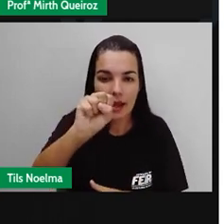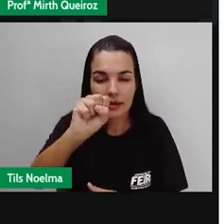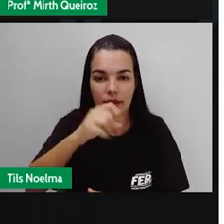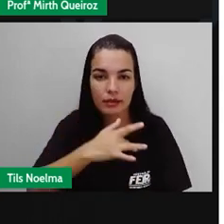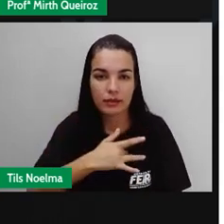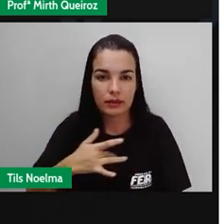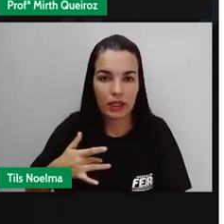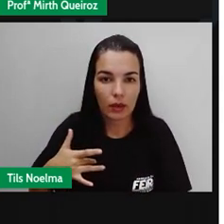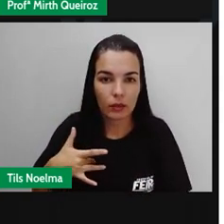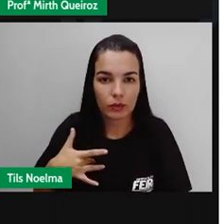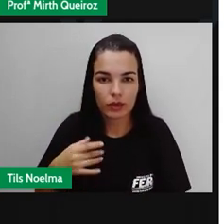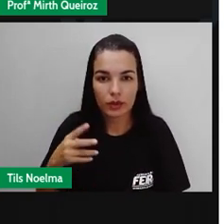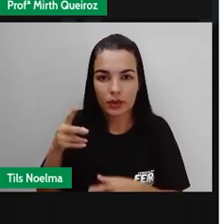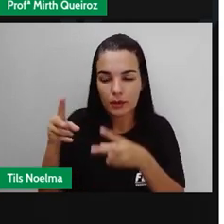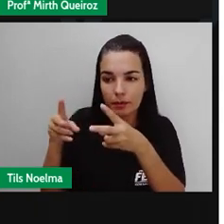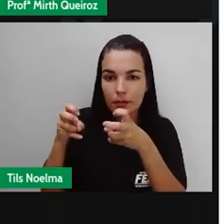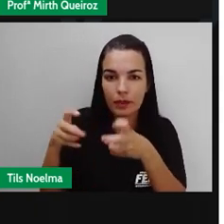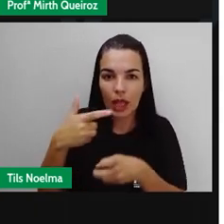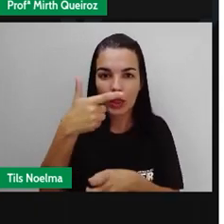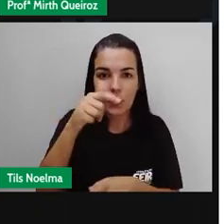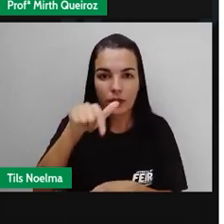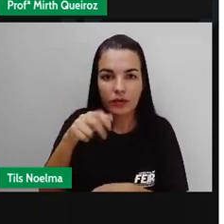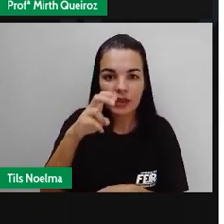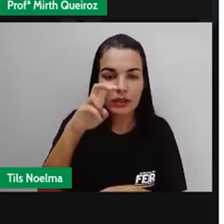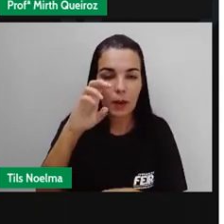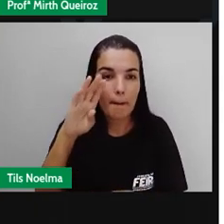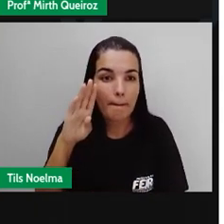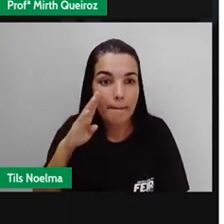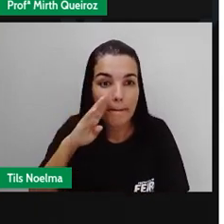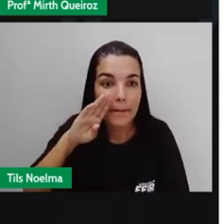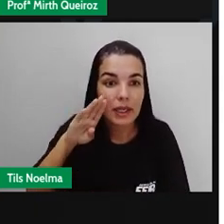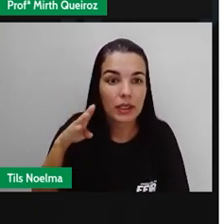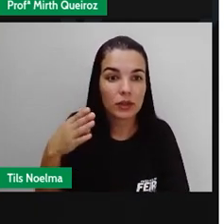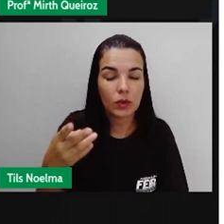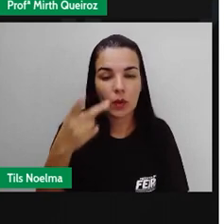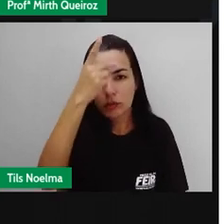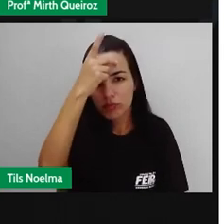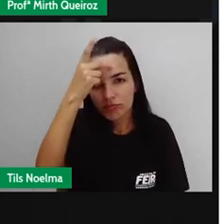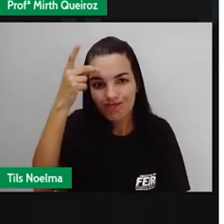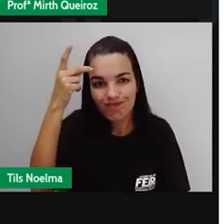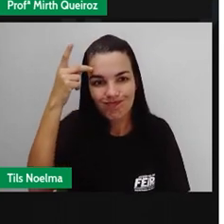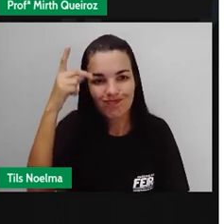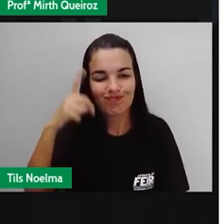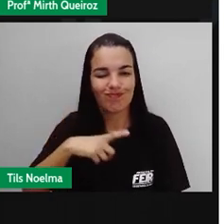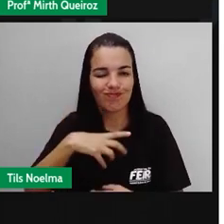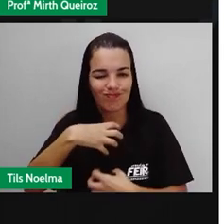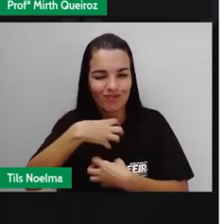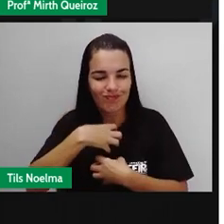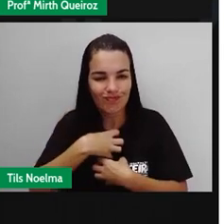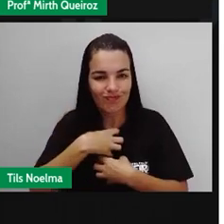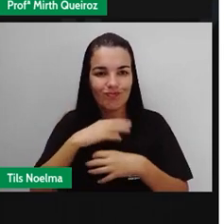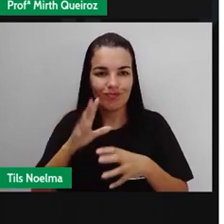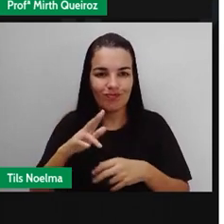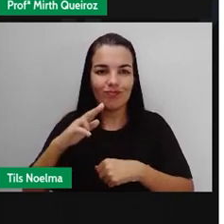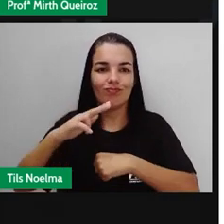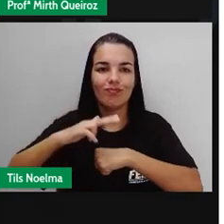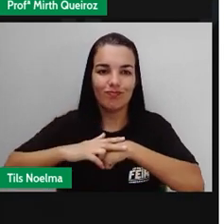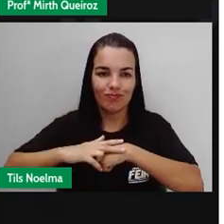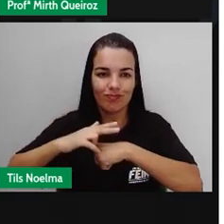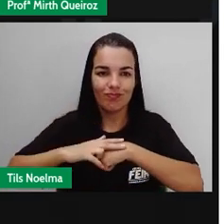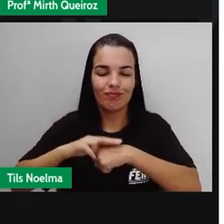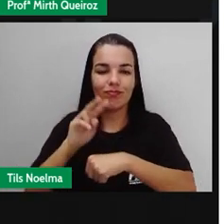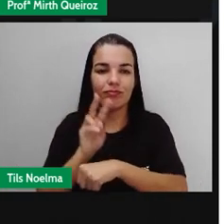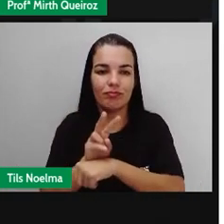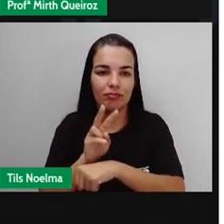estima que 2,5 bilhões de pessoas, dois quintos da população mundial, estão sob o risco de